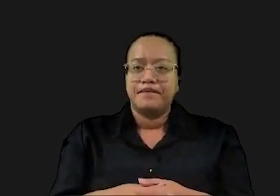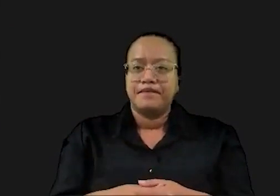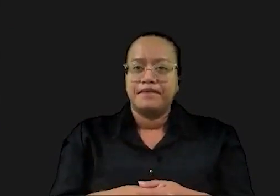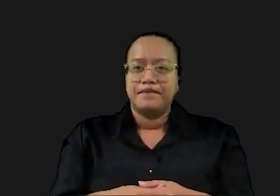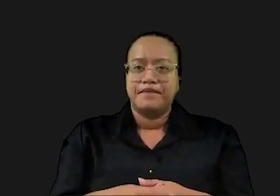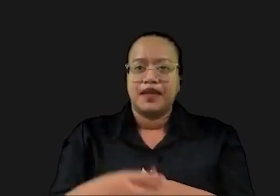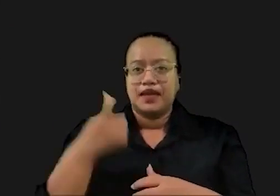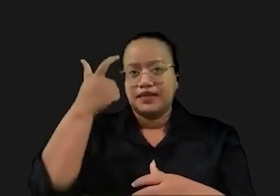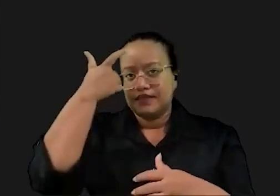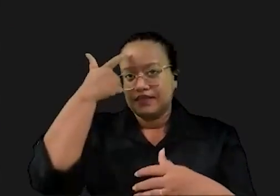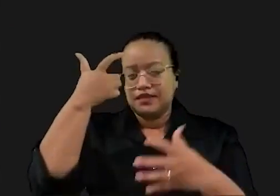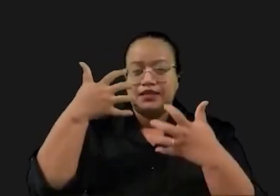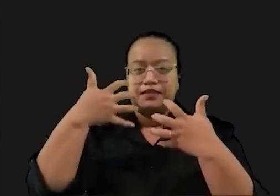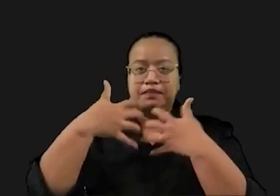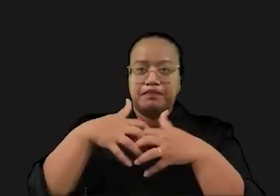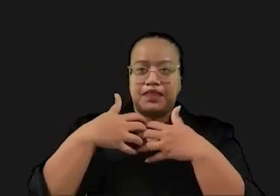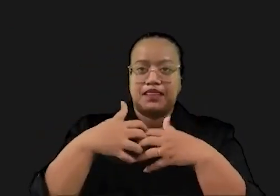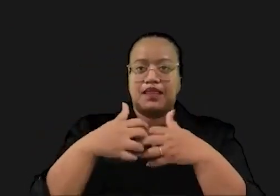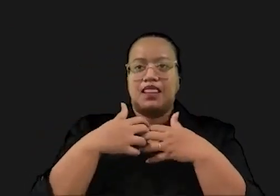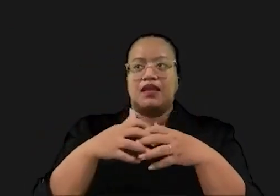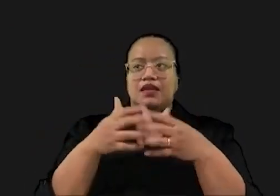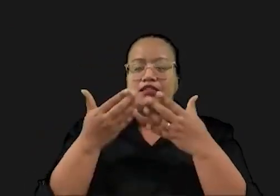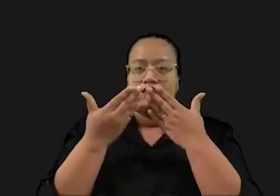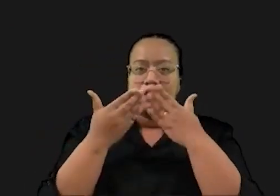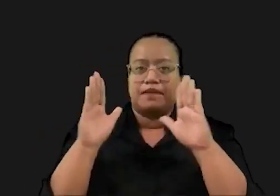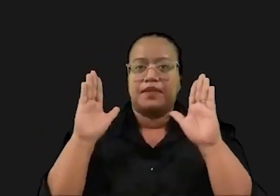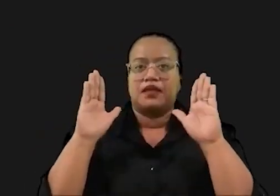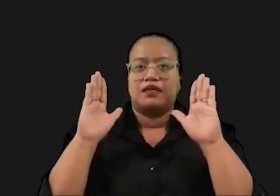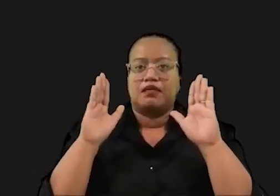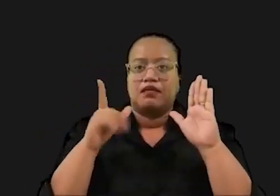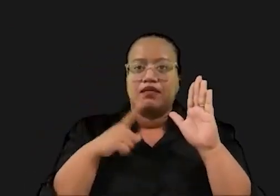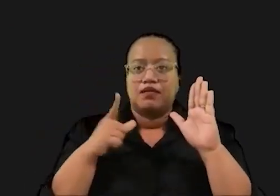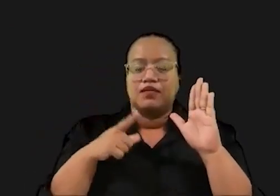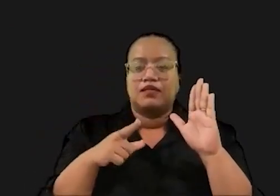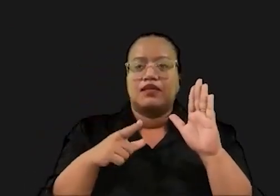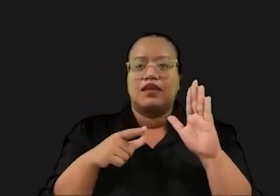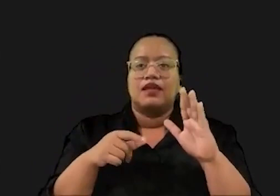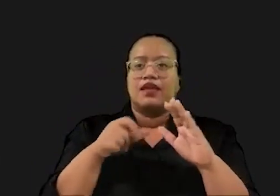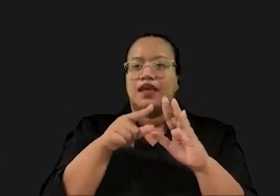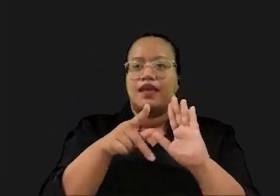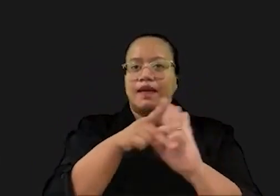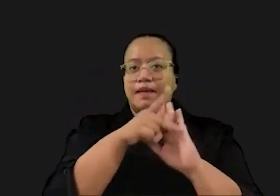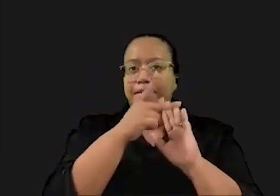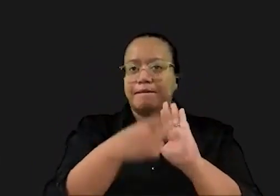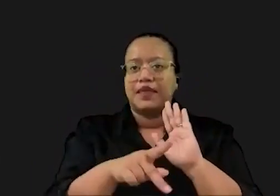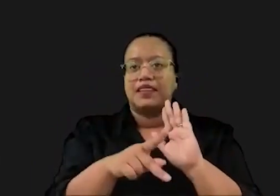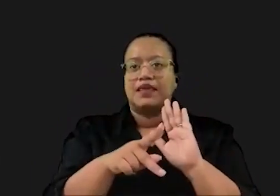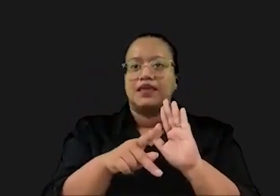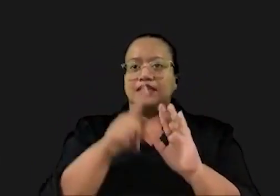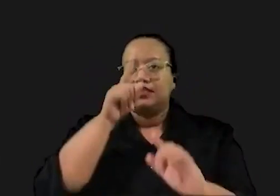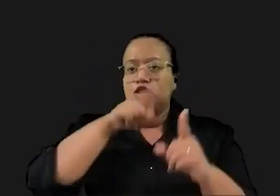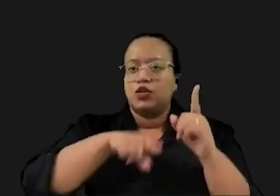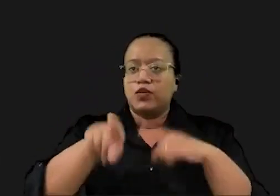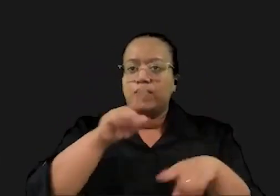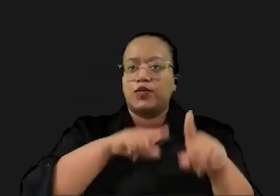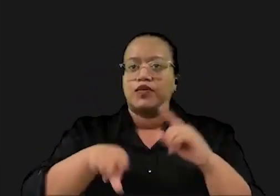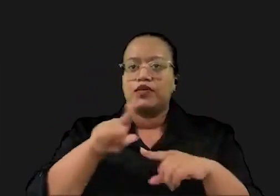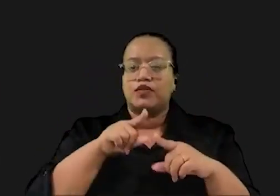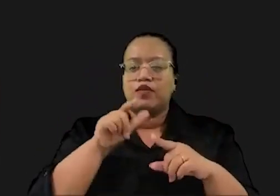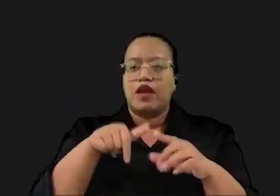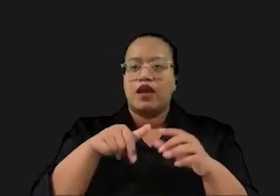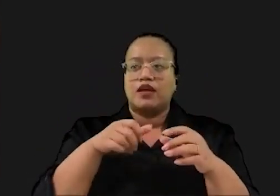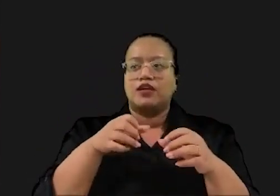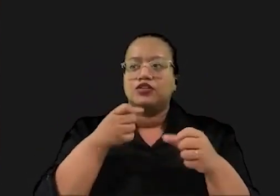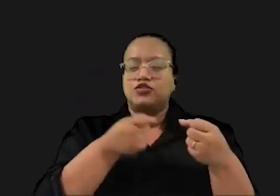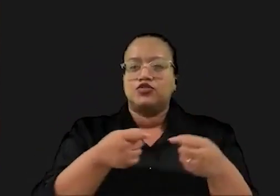mais solitárias, né? Essa questão patrimonial, do patrimonialismo, né? Dominial, a Justiça Federal é minha, ela não